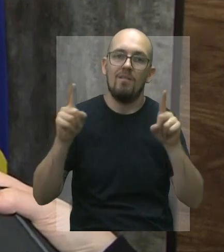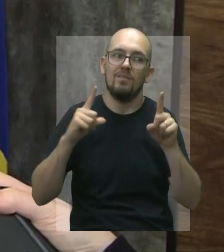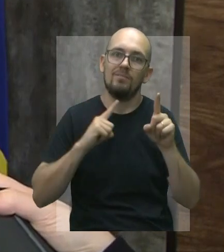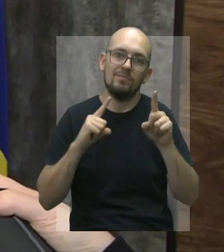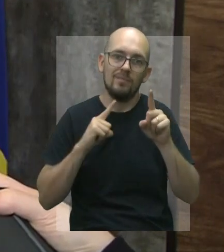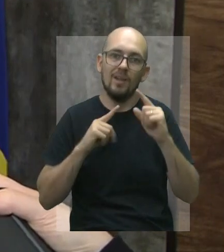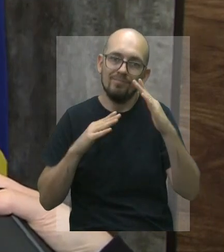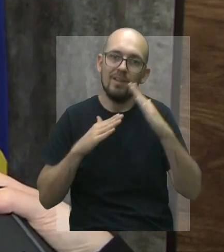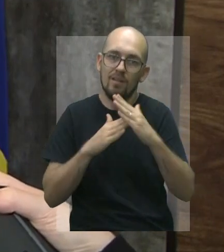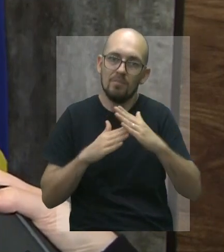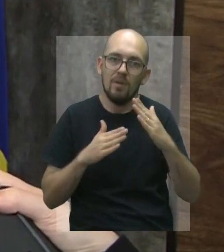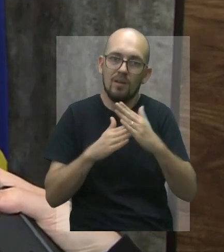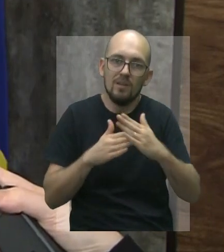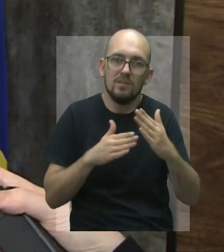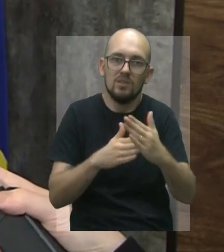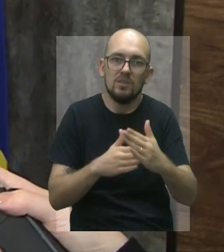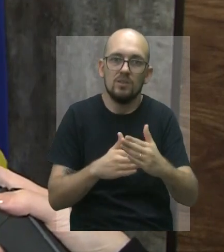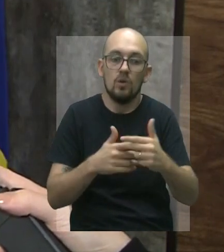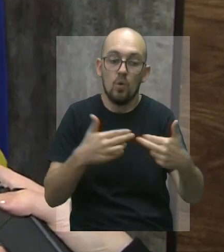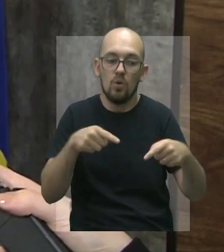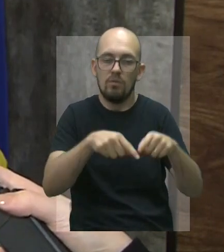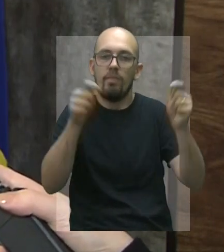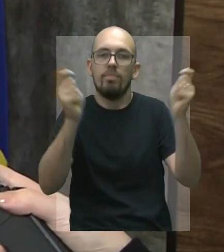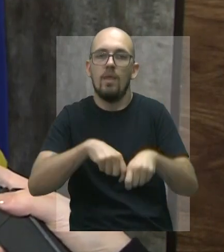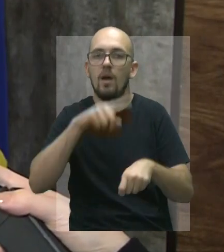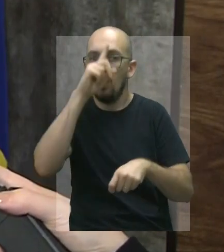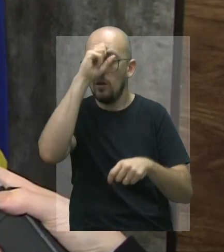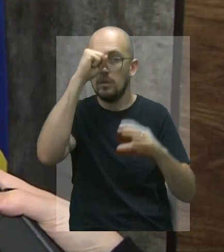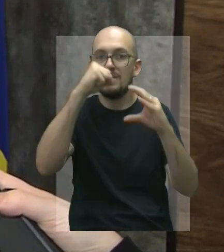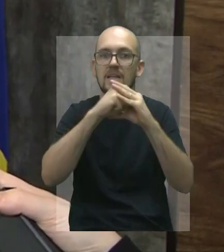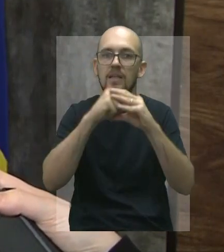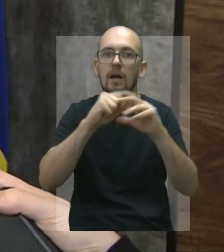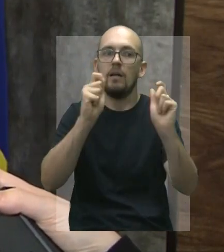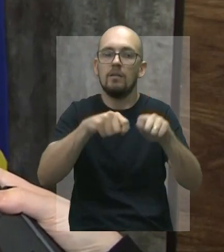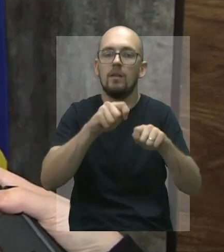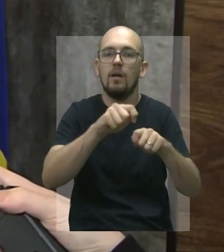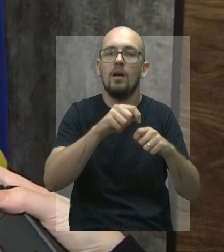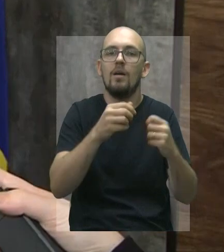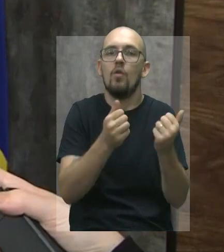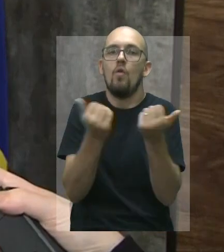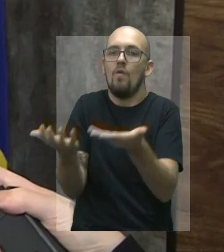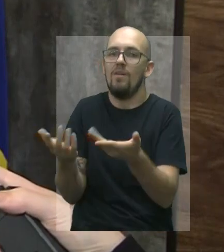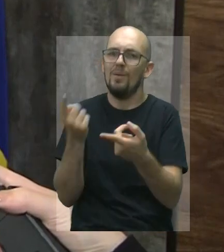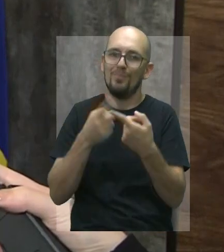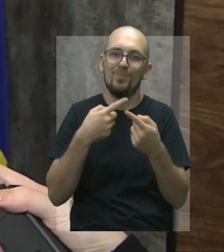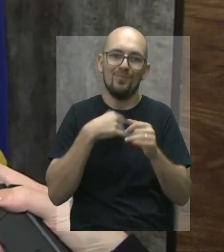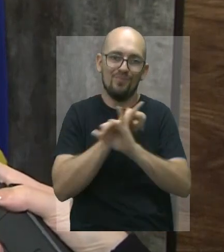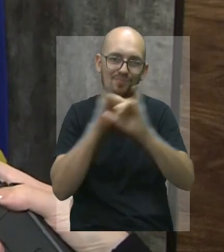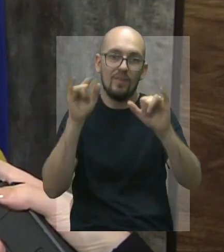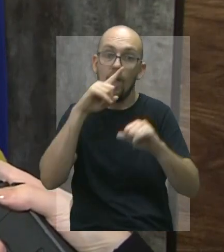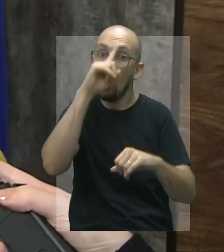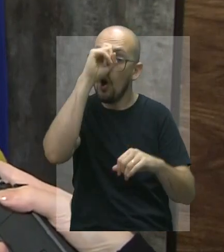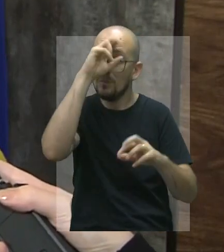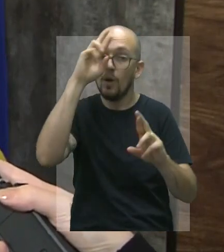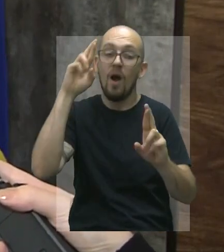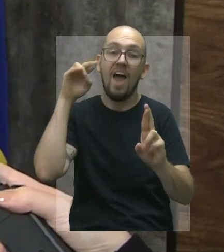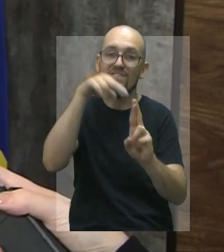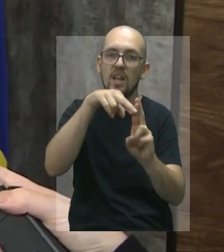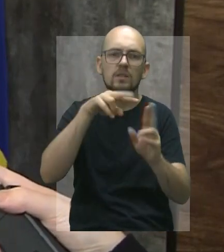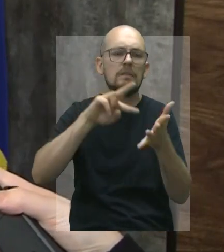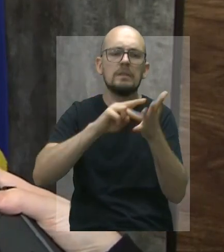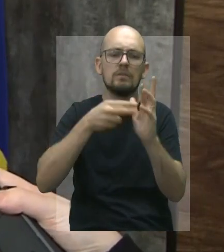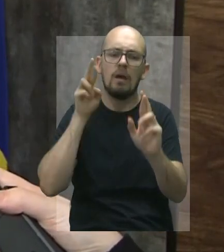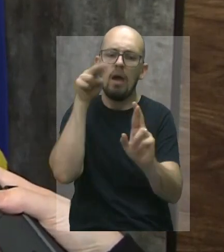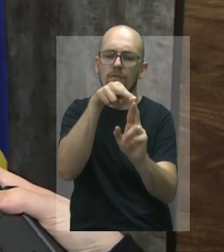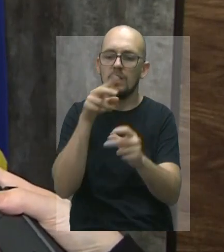uma limitação daquilo que a Santa Casa também pode nos oferecer, porque, como eu disse, é um hospital de referência e atende Jaú